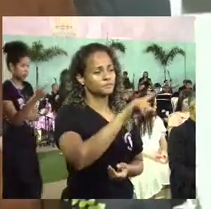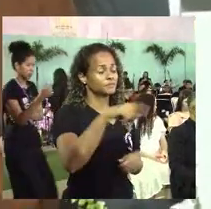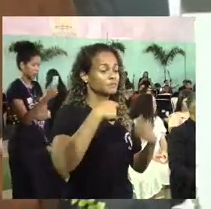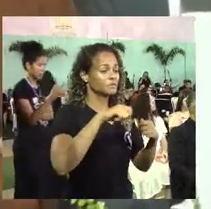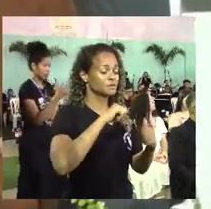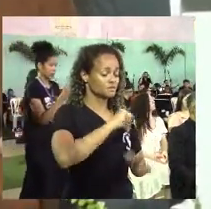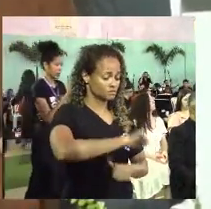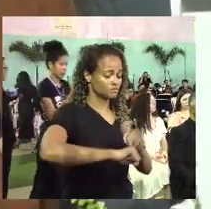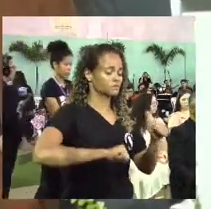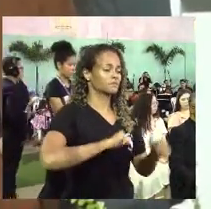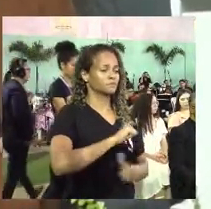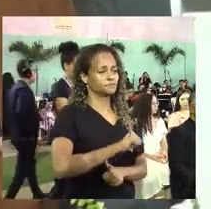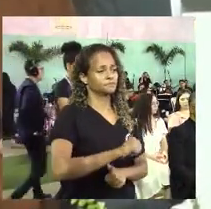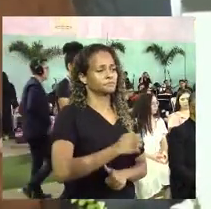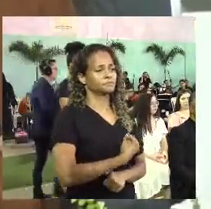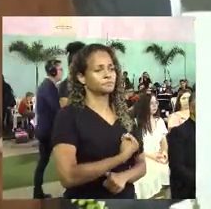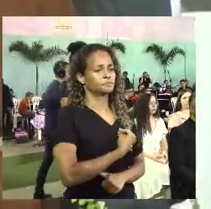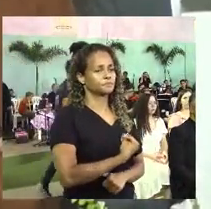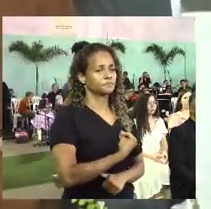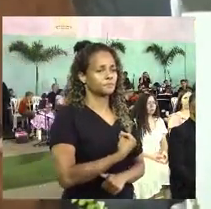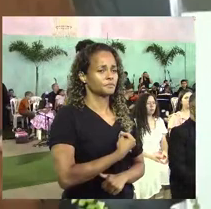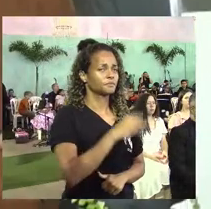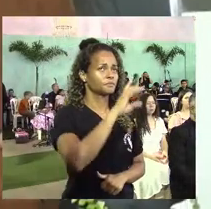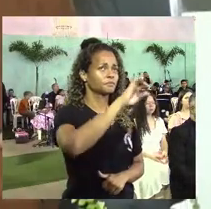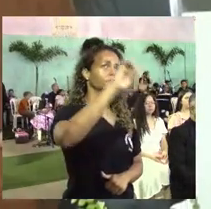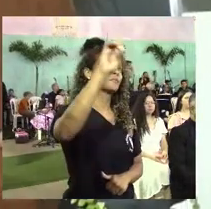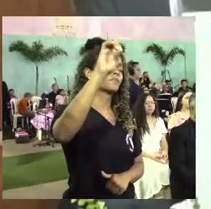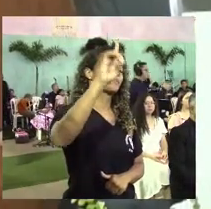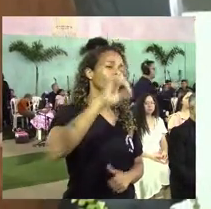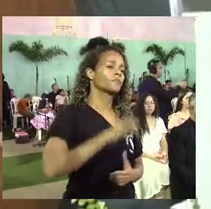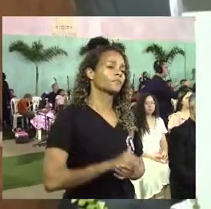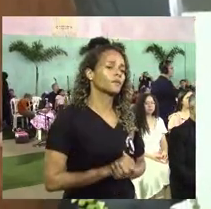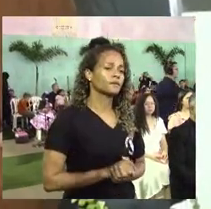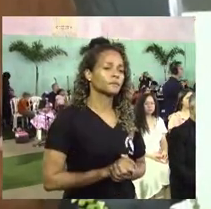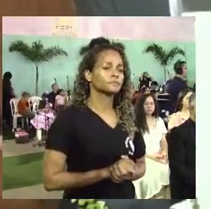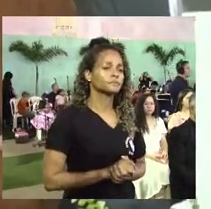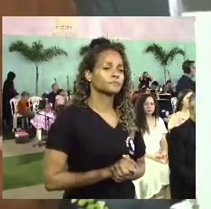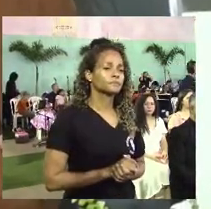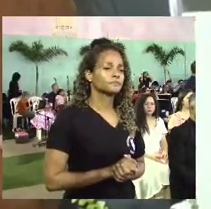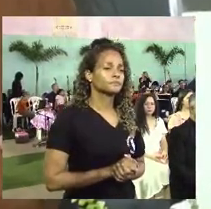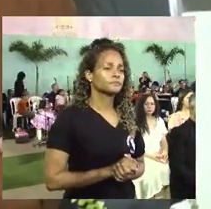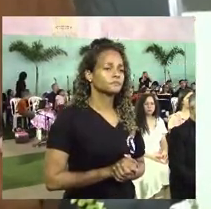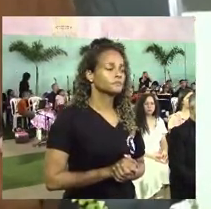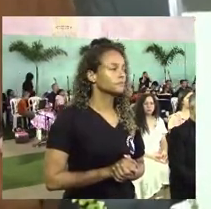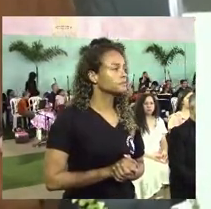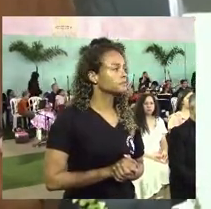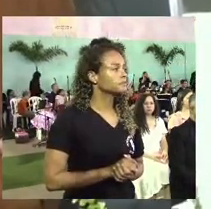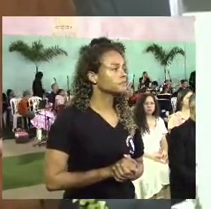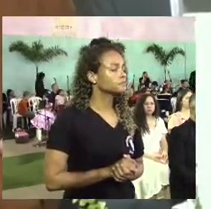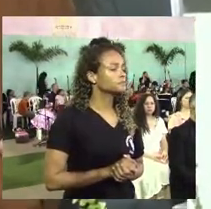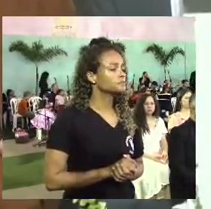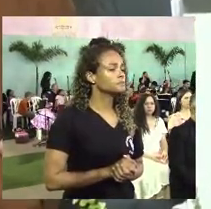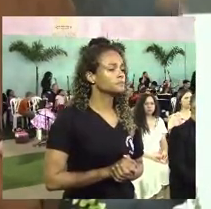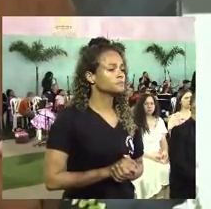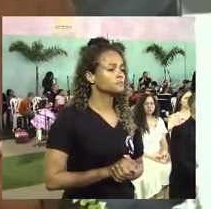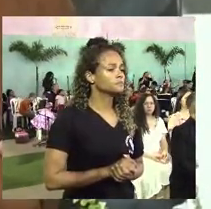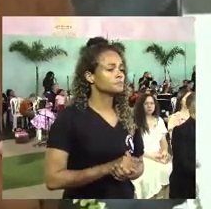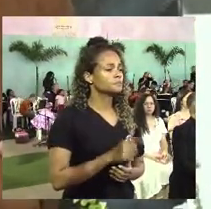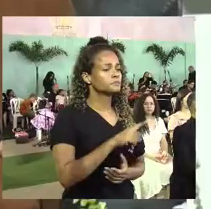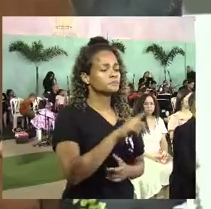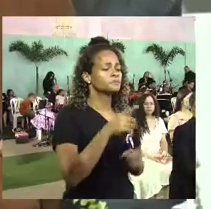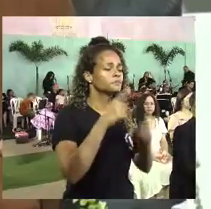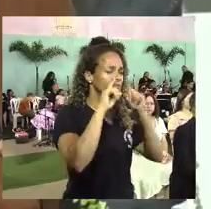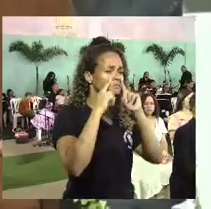converter a Cristo porque ele estava lutando para buscar a igreja você tá chorando porque